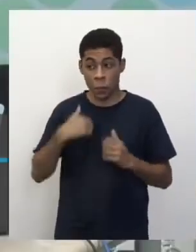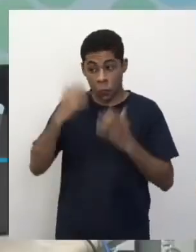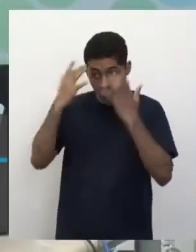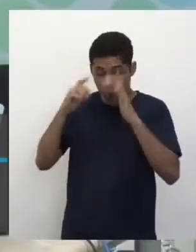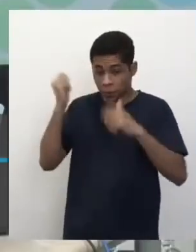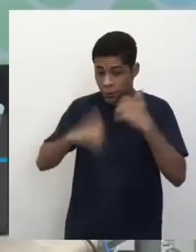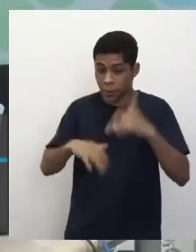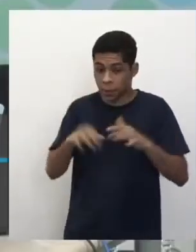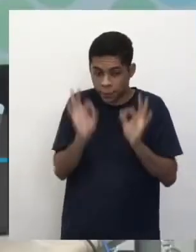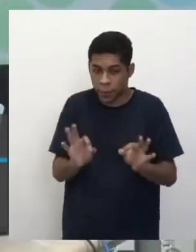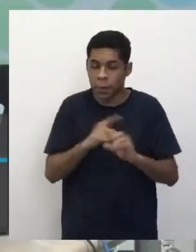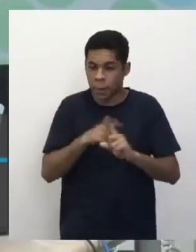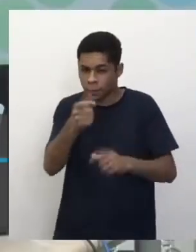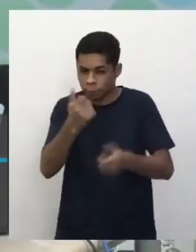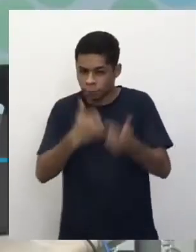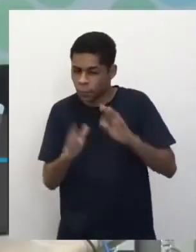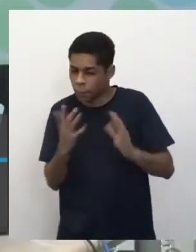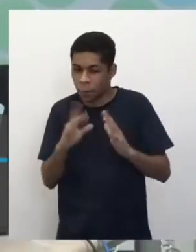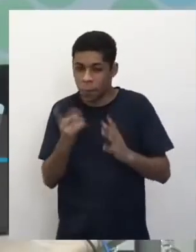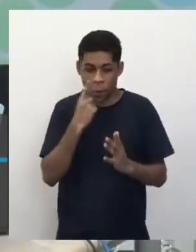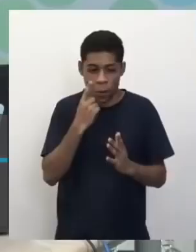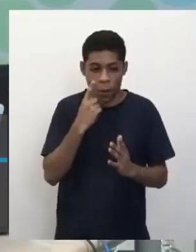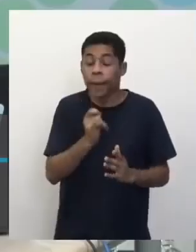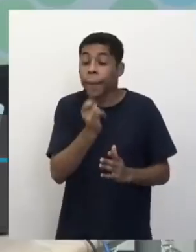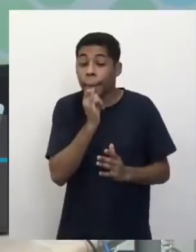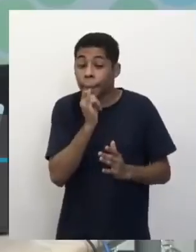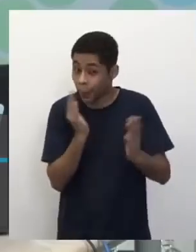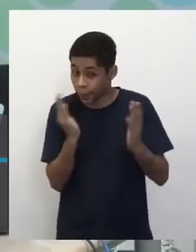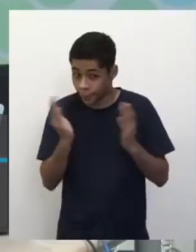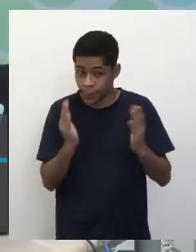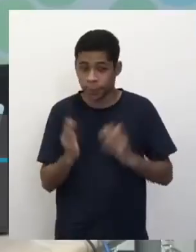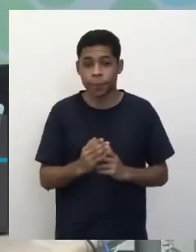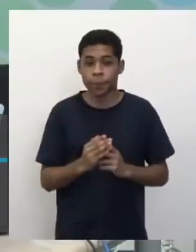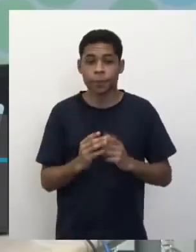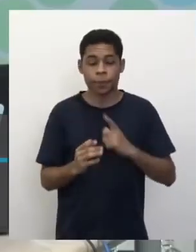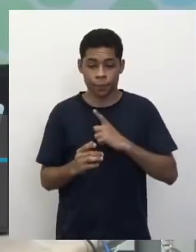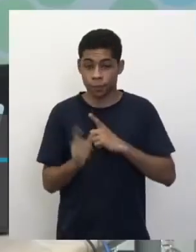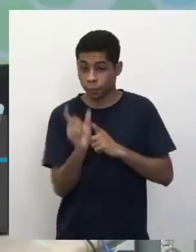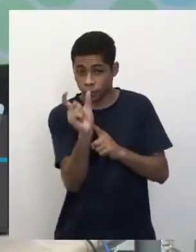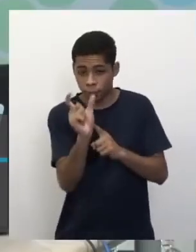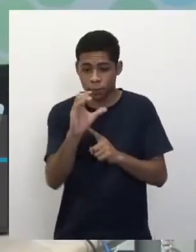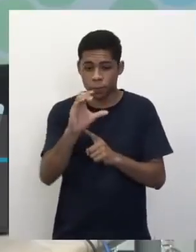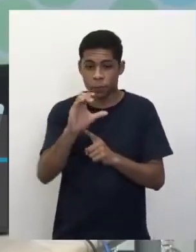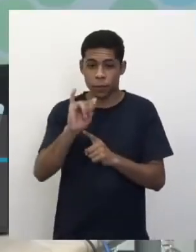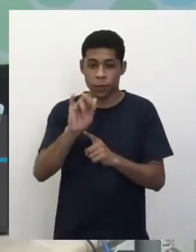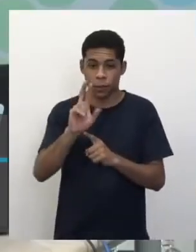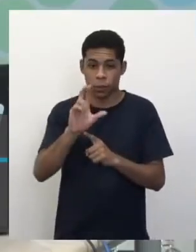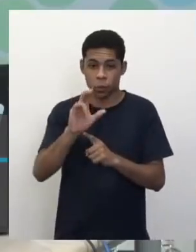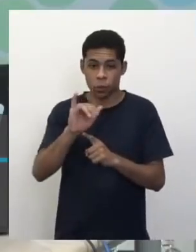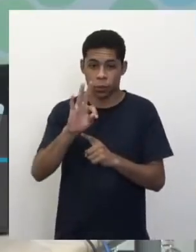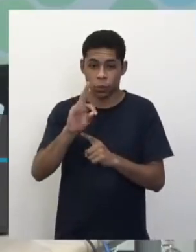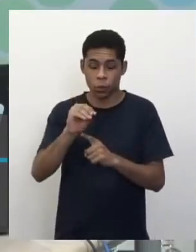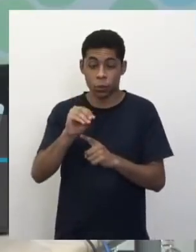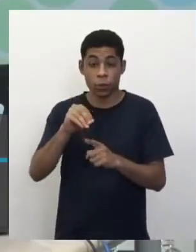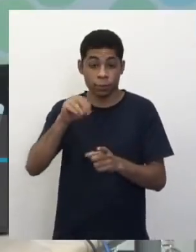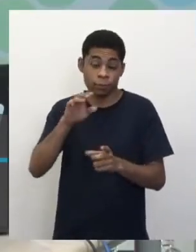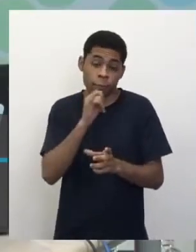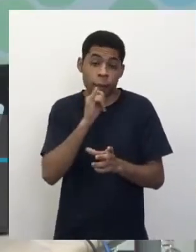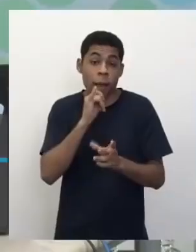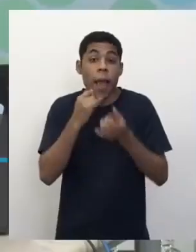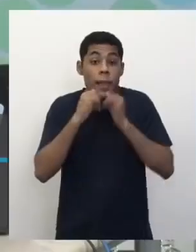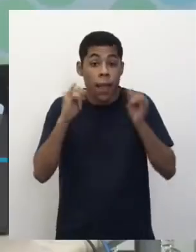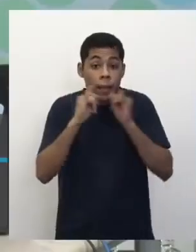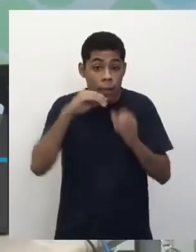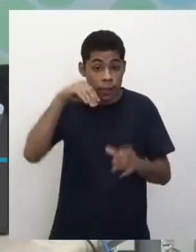perguntei e meu marido me explicou mais ou menos assim. Por exemplo, o circuito elétrico vai dentro de casa, tá?